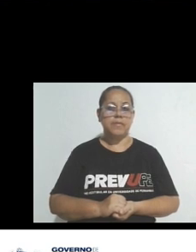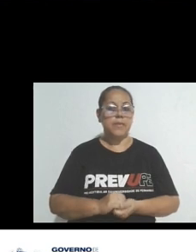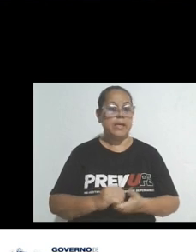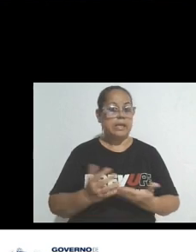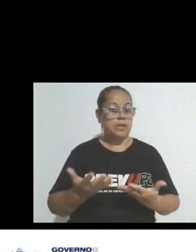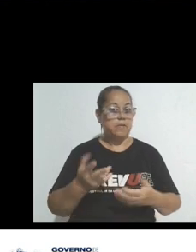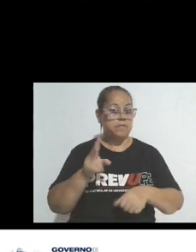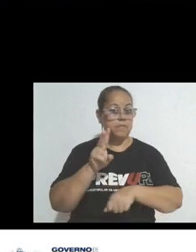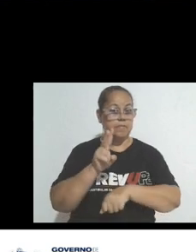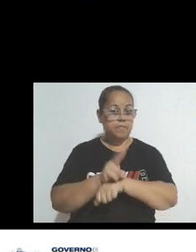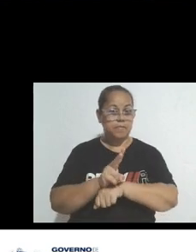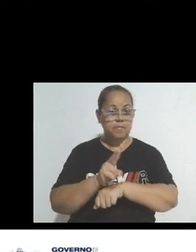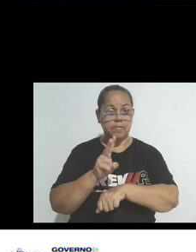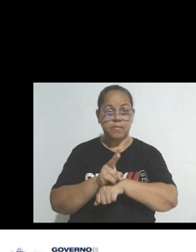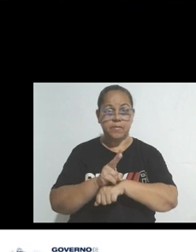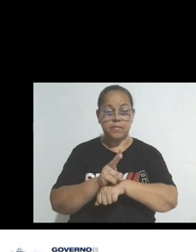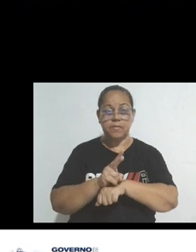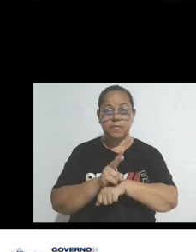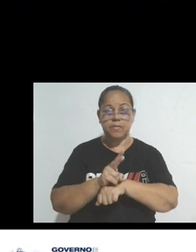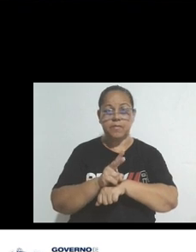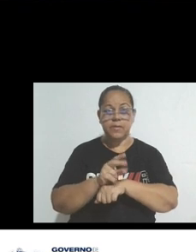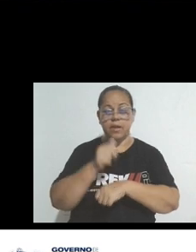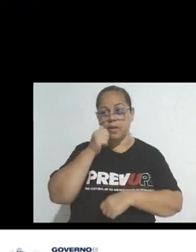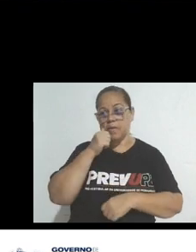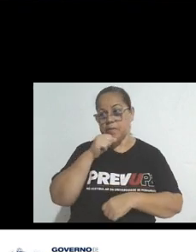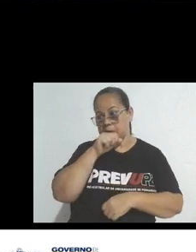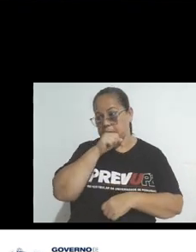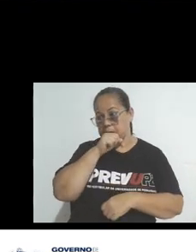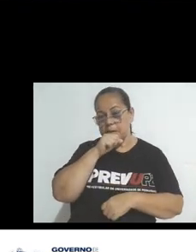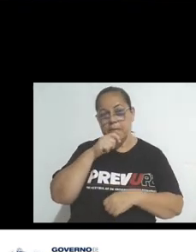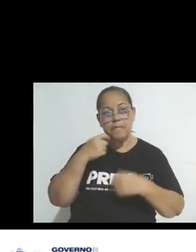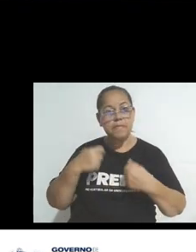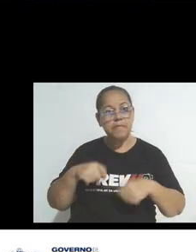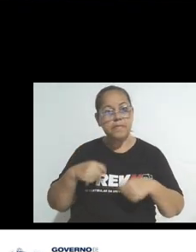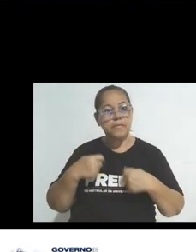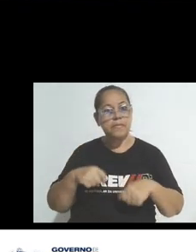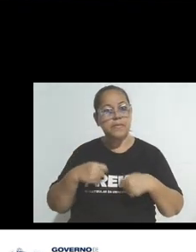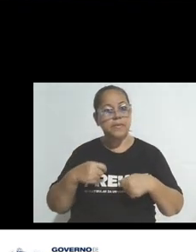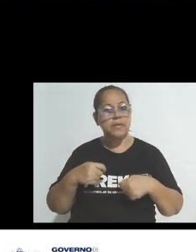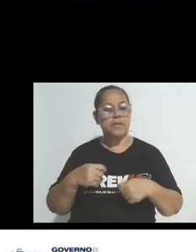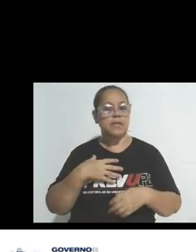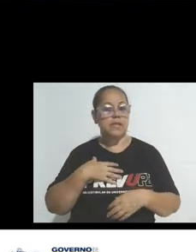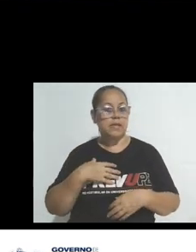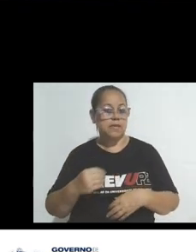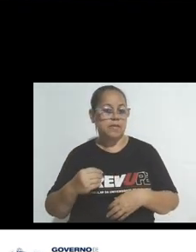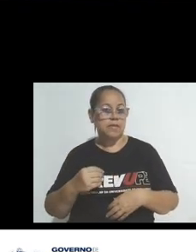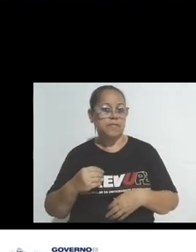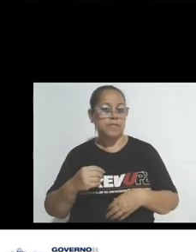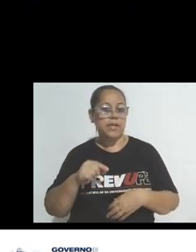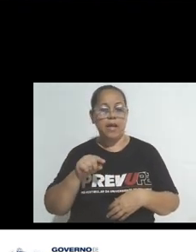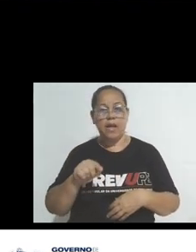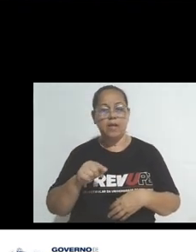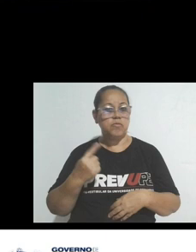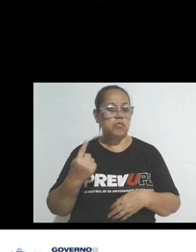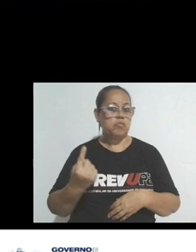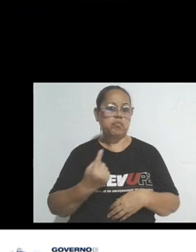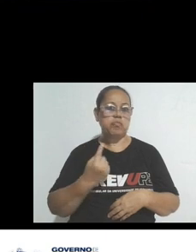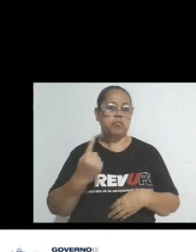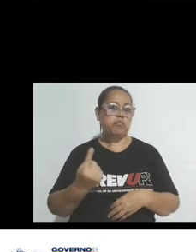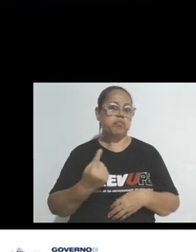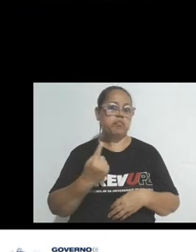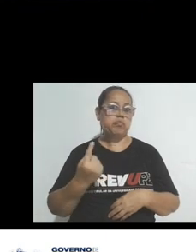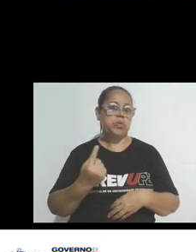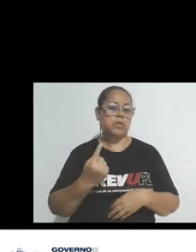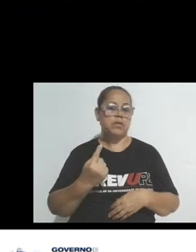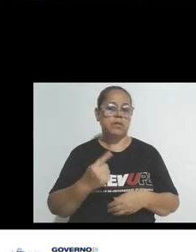maternar se necessita uma tribo a criança não deveria viver-se em